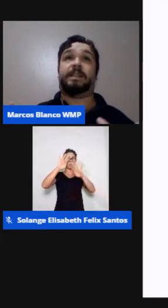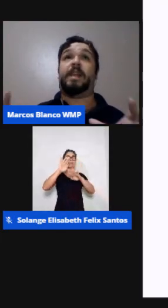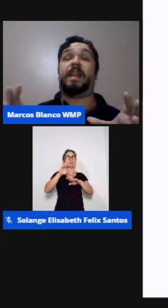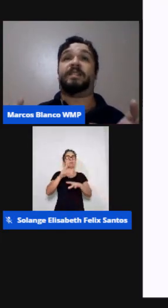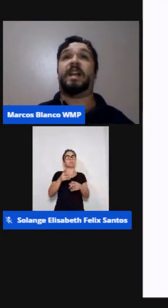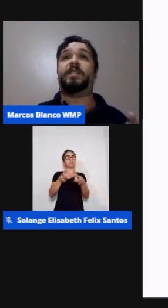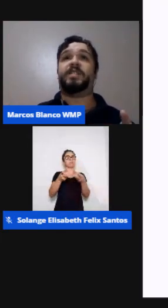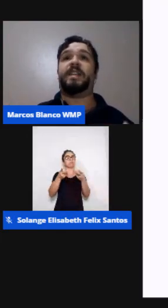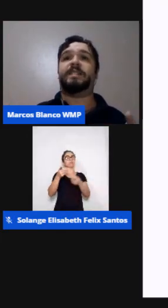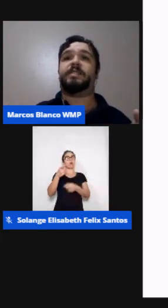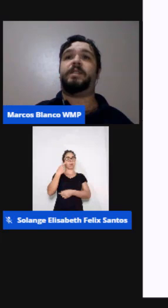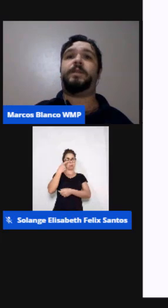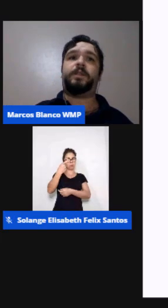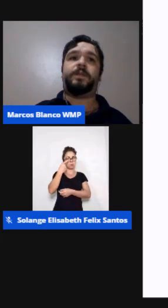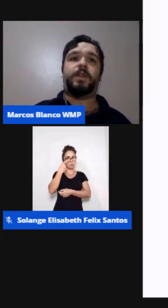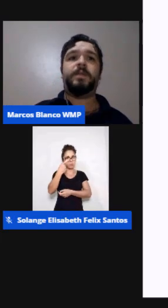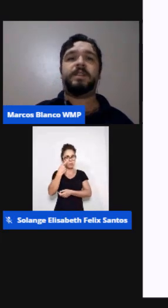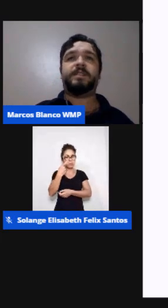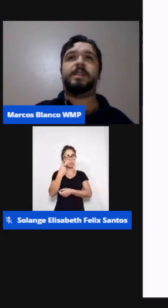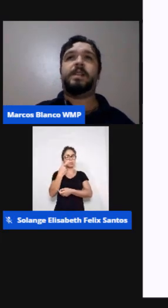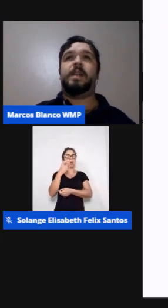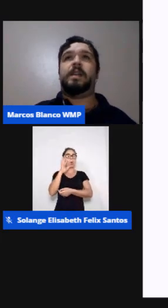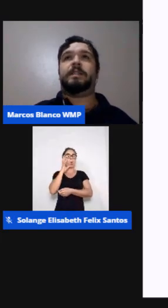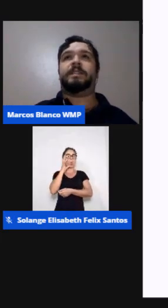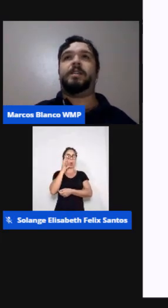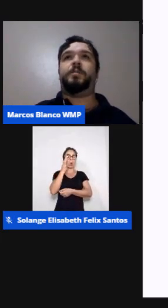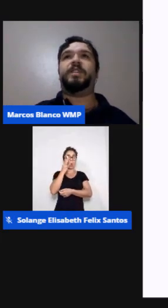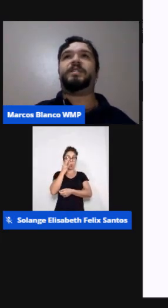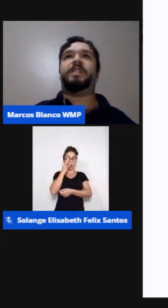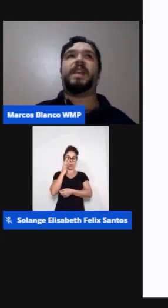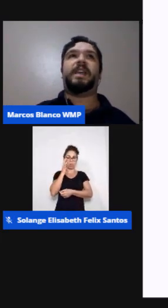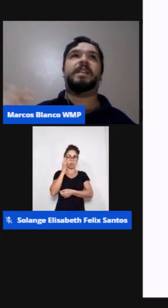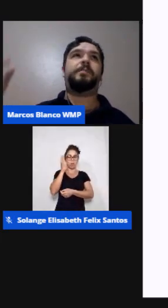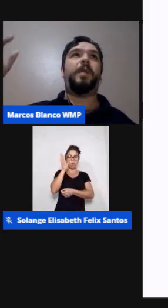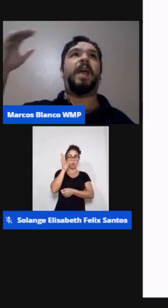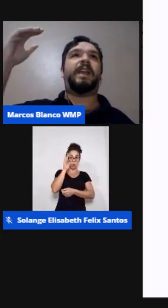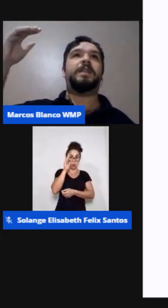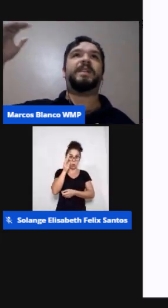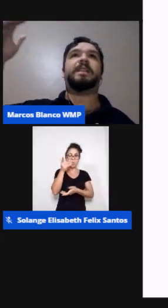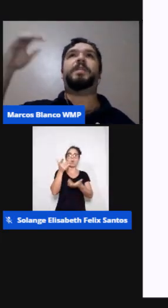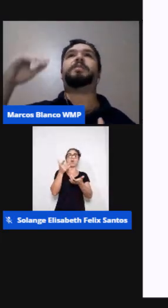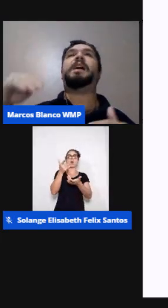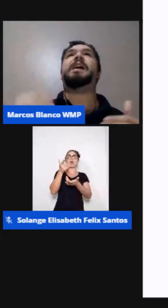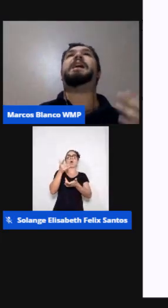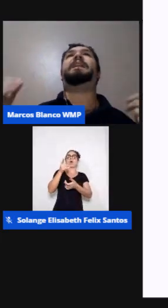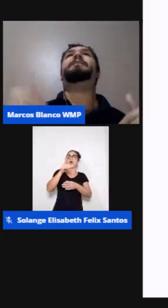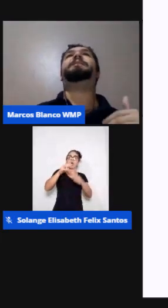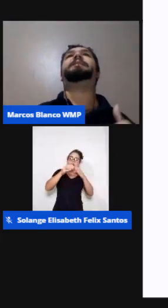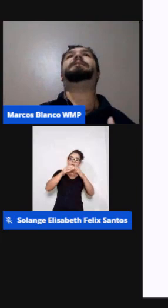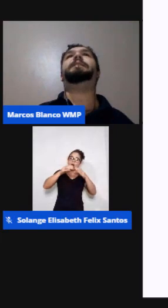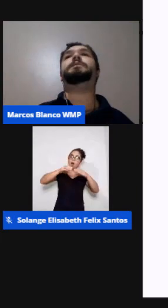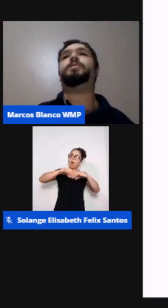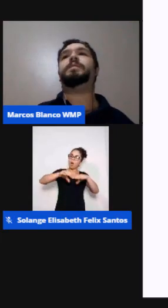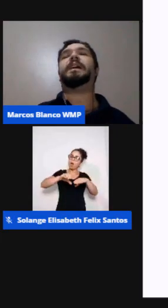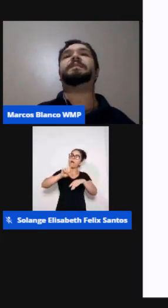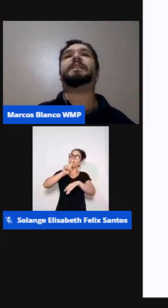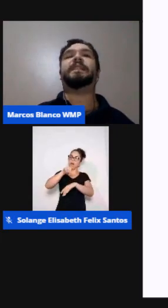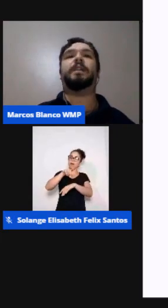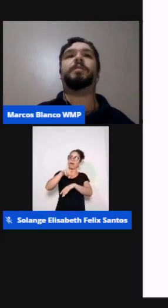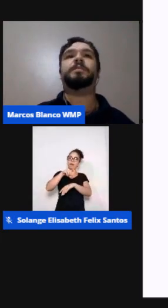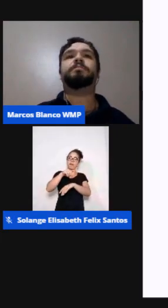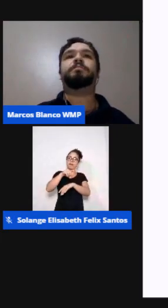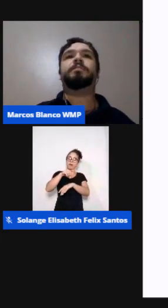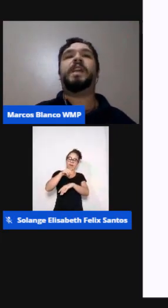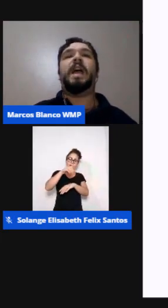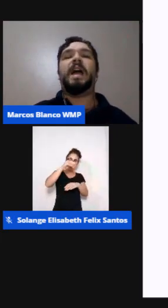sabe, as larvas de Aedes aegypti são fotofóbicas, então por isso que vem naquele pensamento, a larva está dentro da